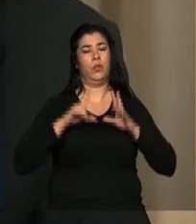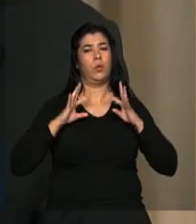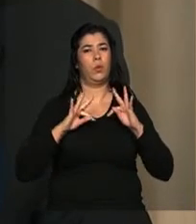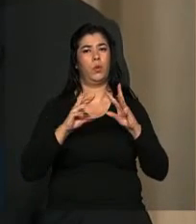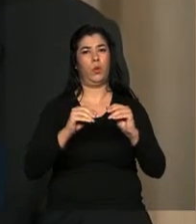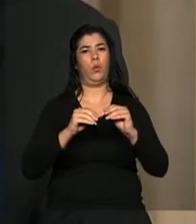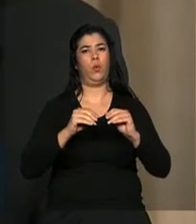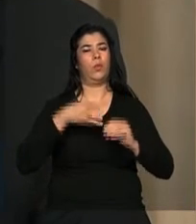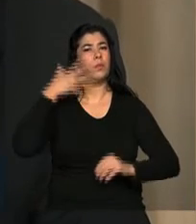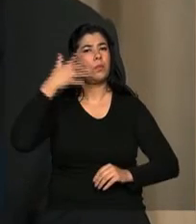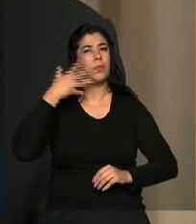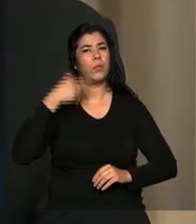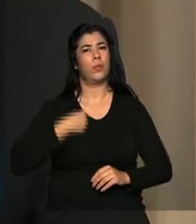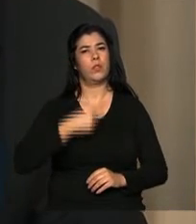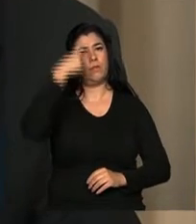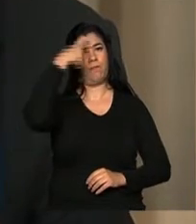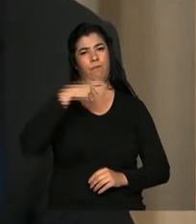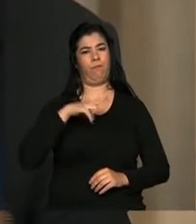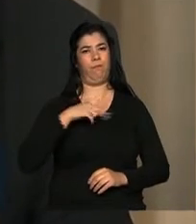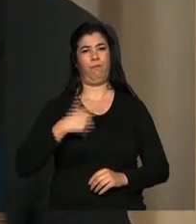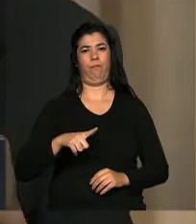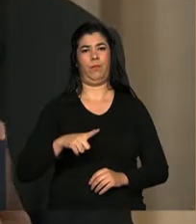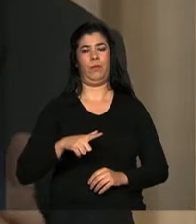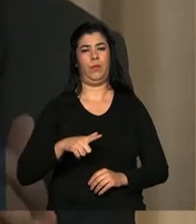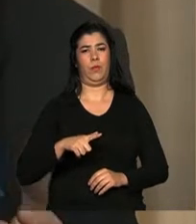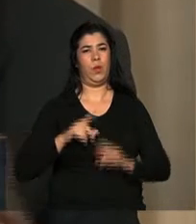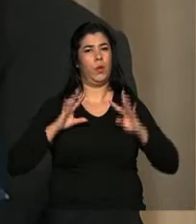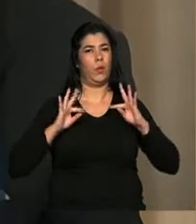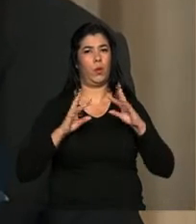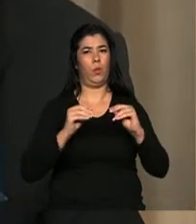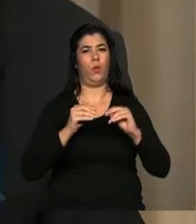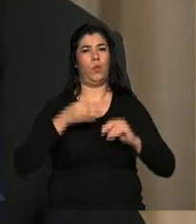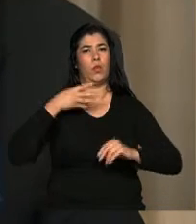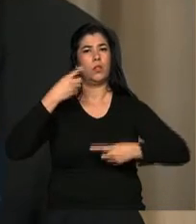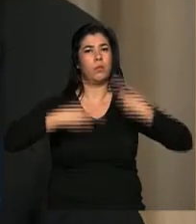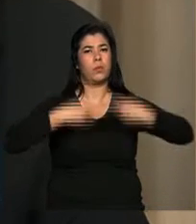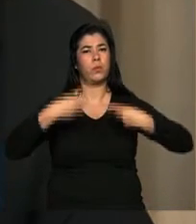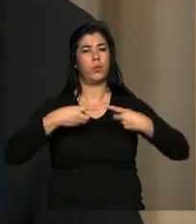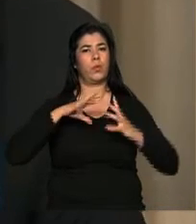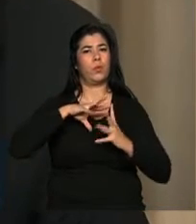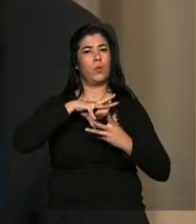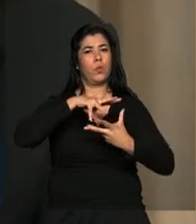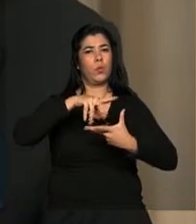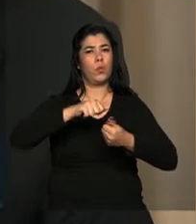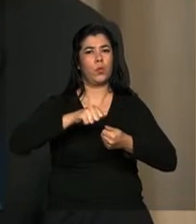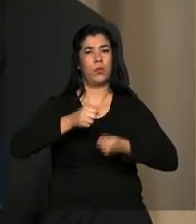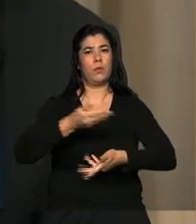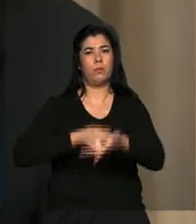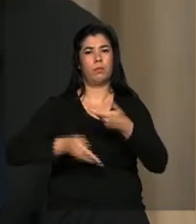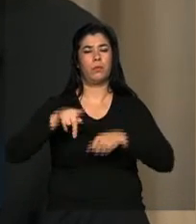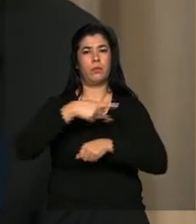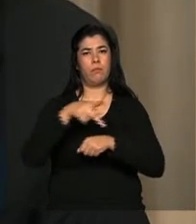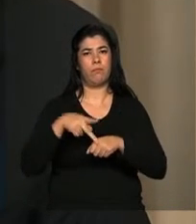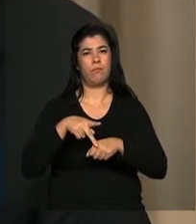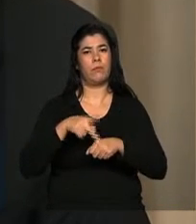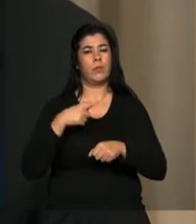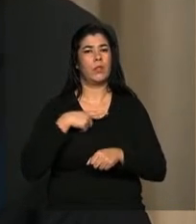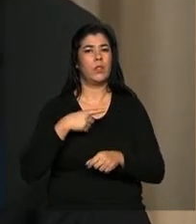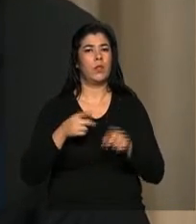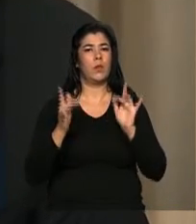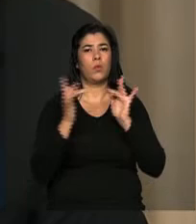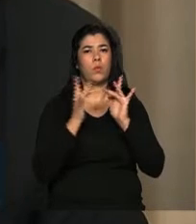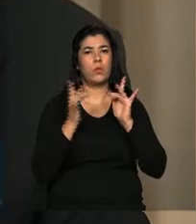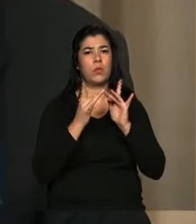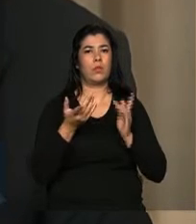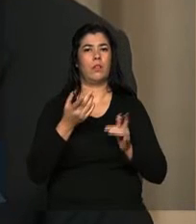é pessoal, sobretudo em relações internacionais. A menos que a gente estabeleça uma relação pessoal, é muito difícil